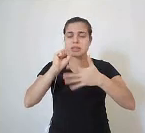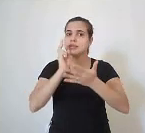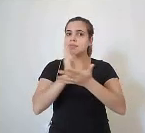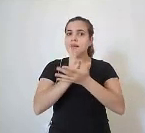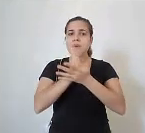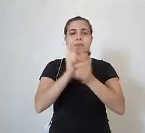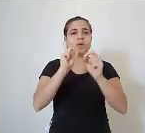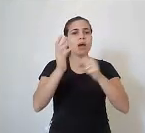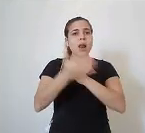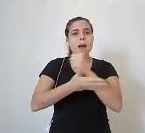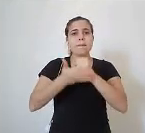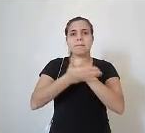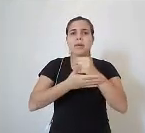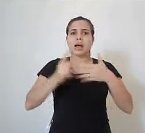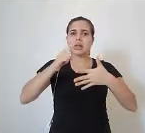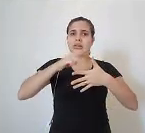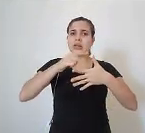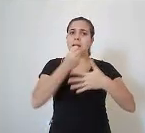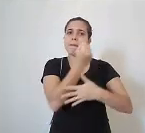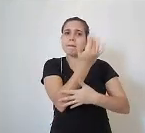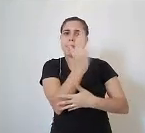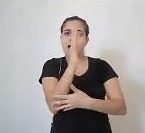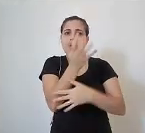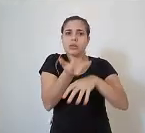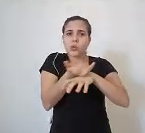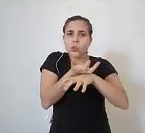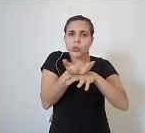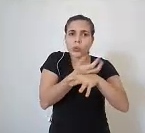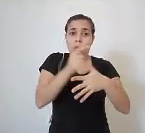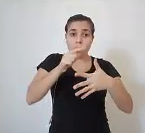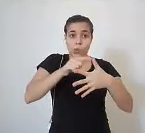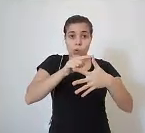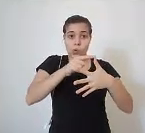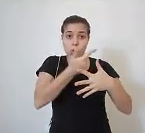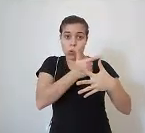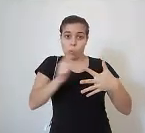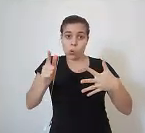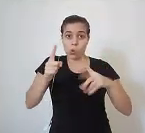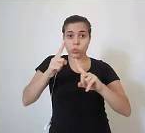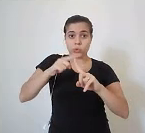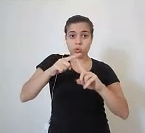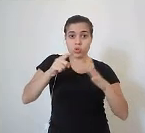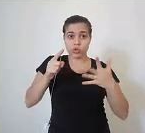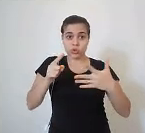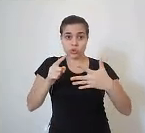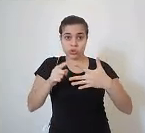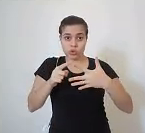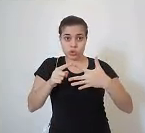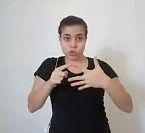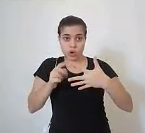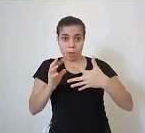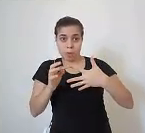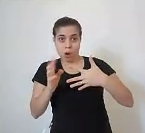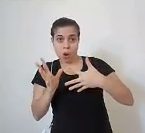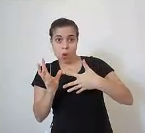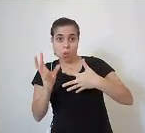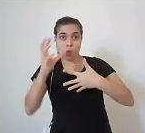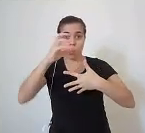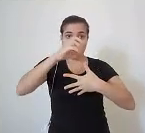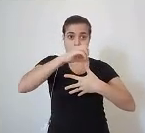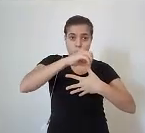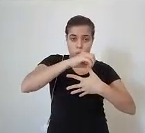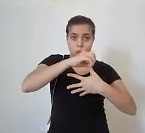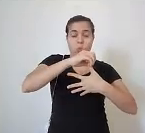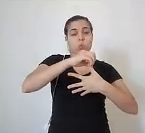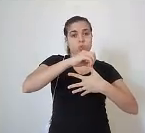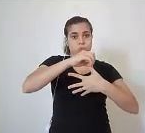cadeias alimentares elas têm um número restrito? Eu não falei muito mais níveis tróficos, 7, 8, 9 níveis tróficos,